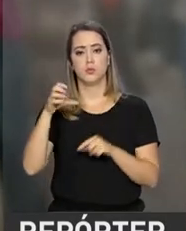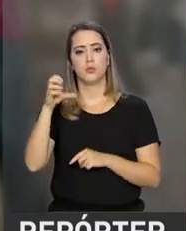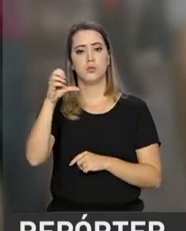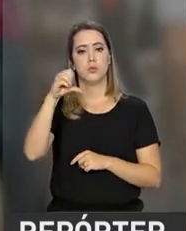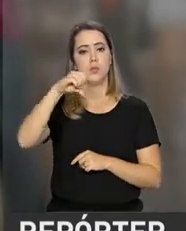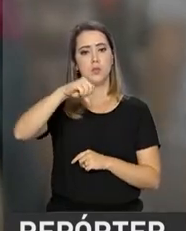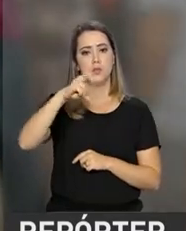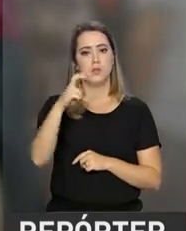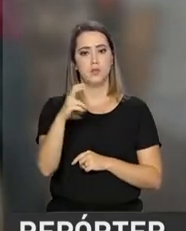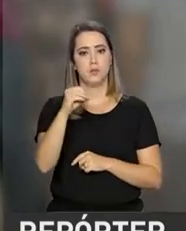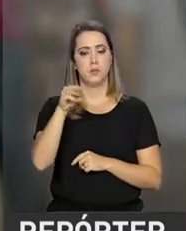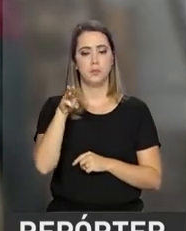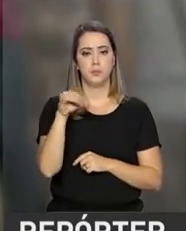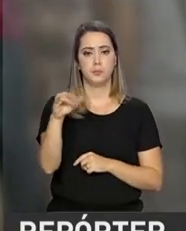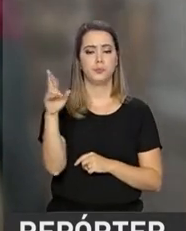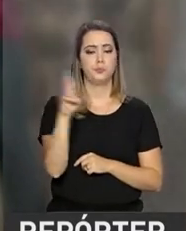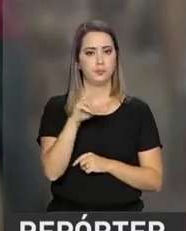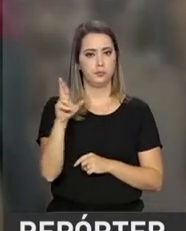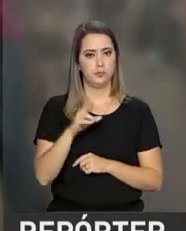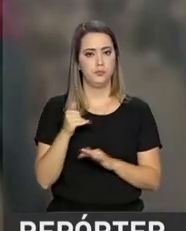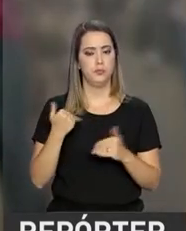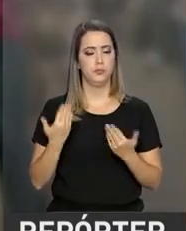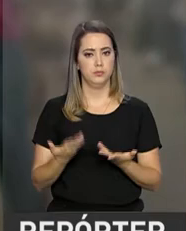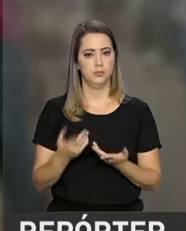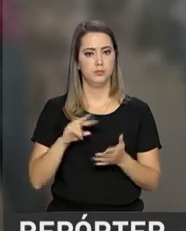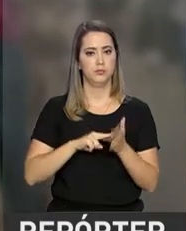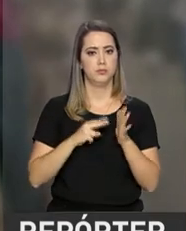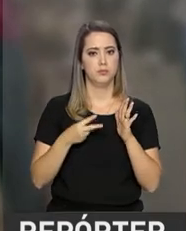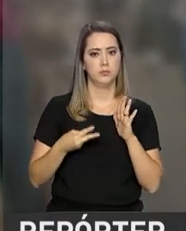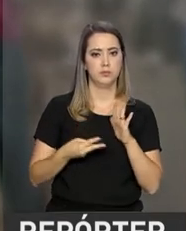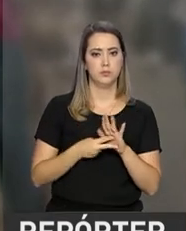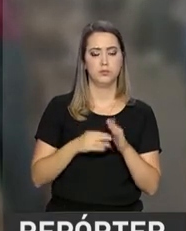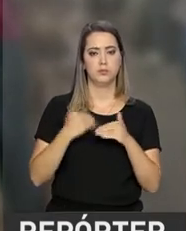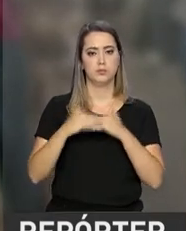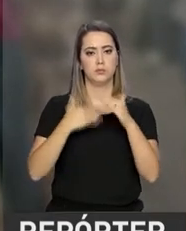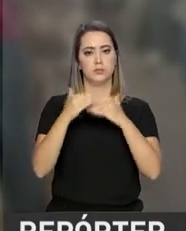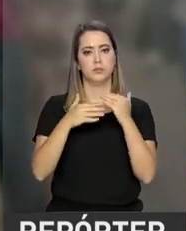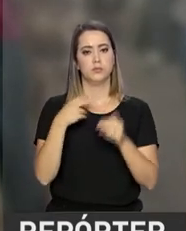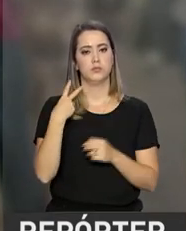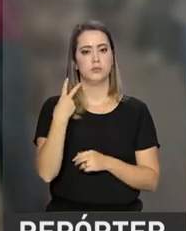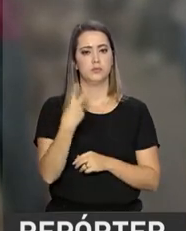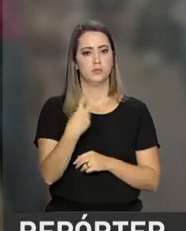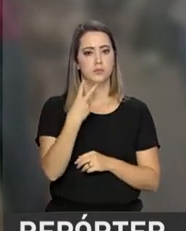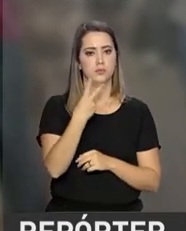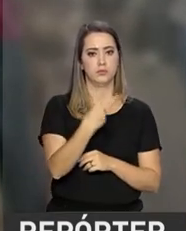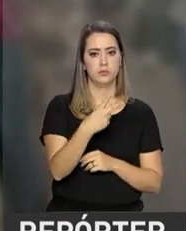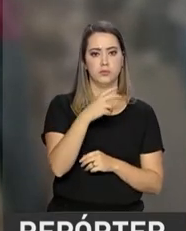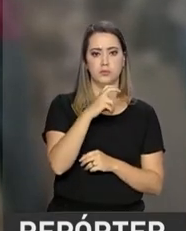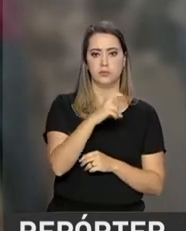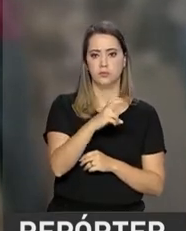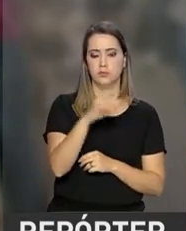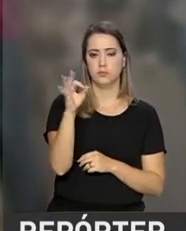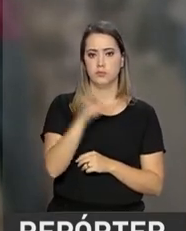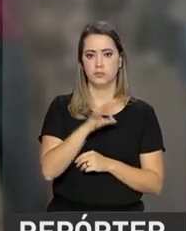aos 950 bilhões de reais, o que representa um aumento no déficit de 225%.